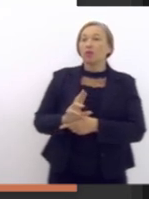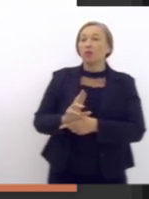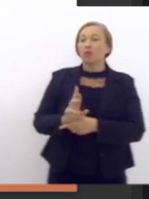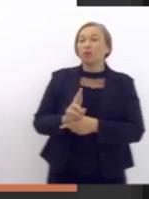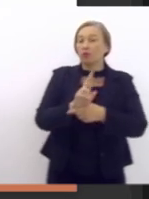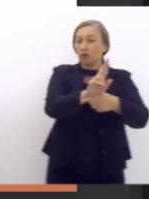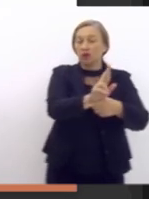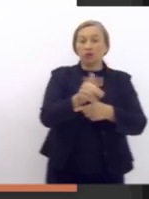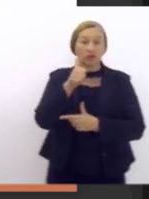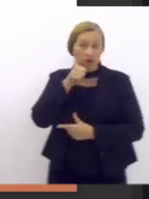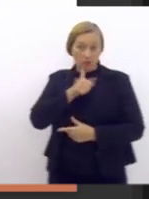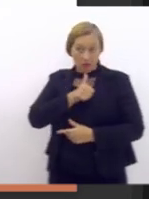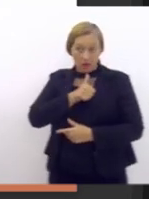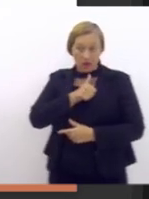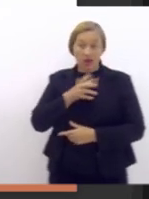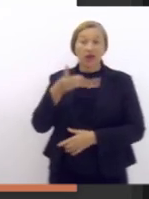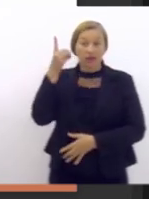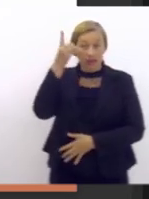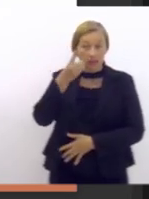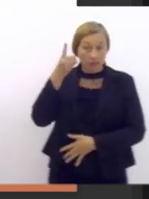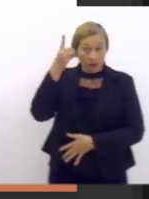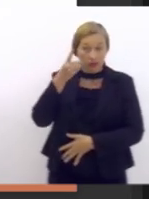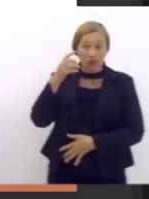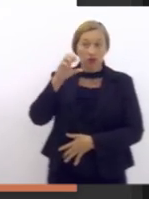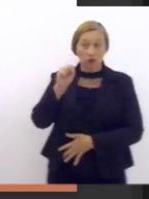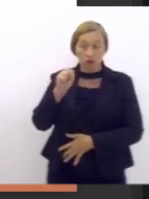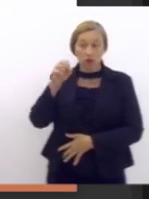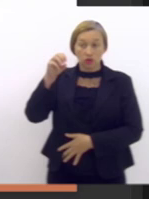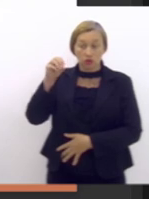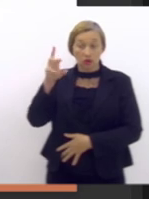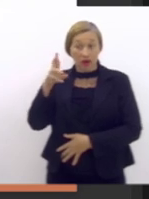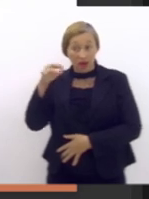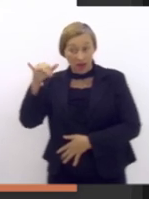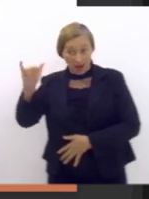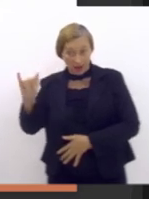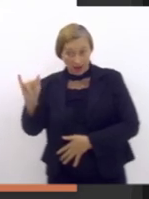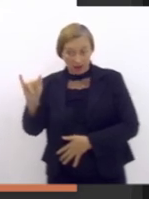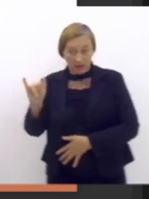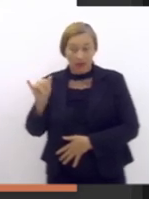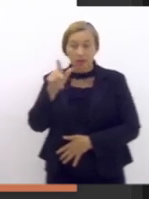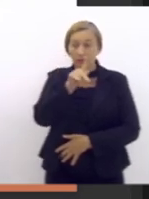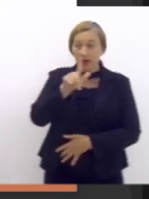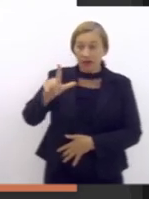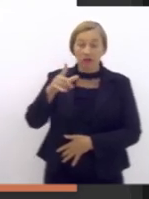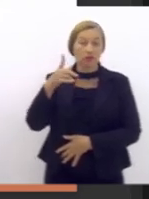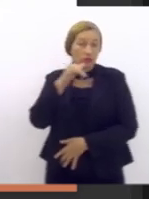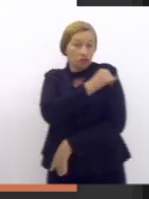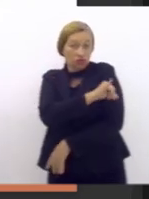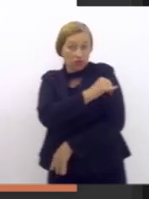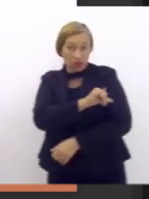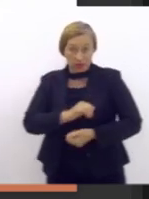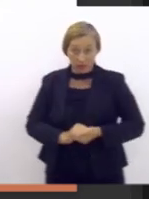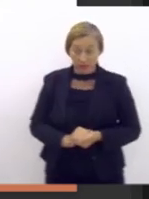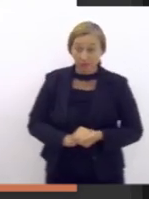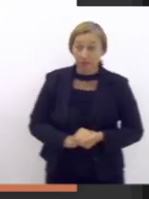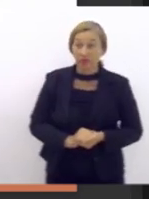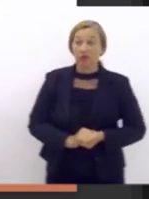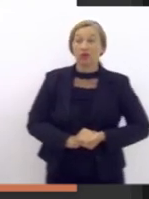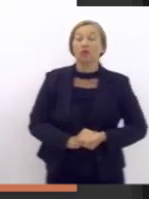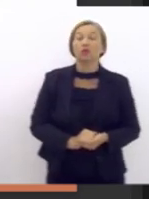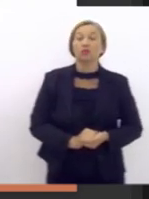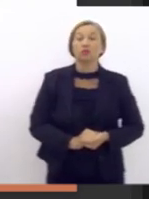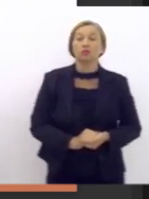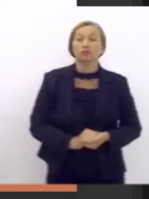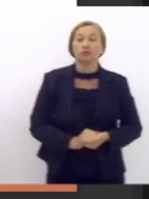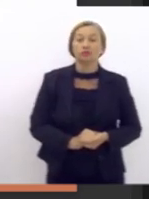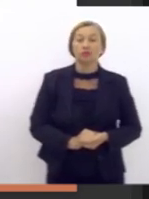Procuradora da Mulher, que atualmente é a deputada Soraya Santos, do PL do Rio de Janeiro, ela funciona como se fosse